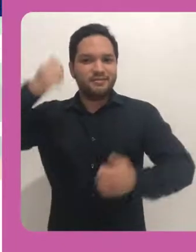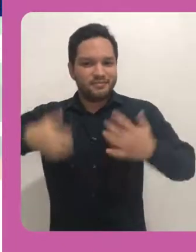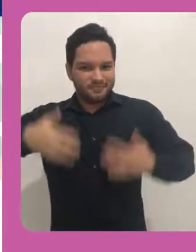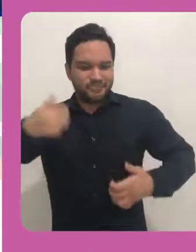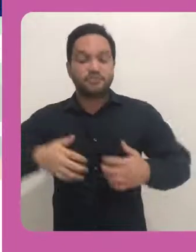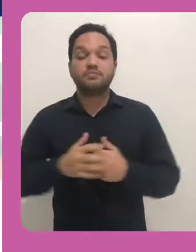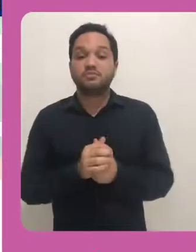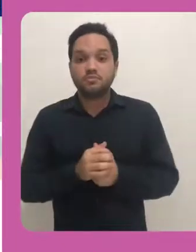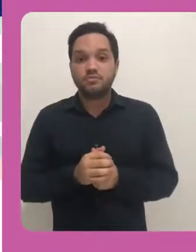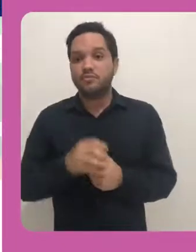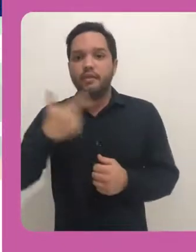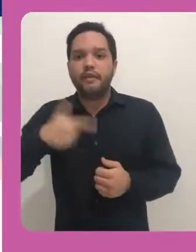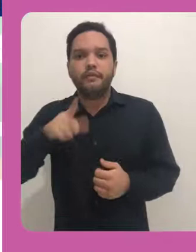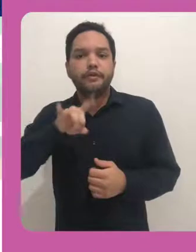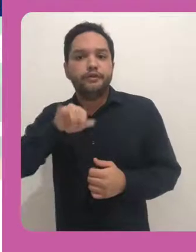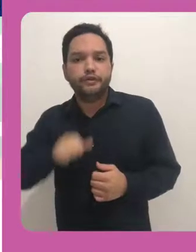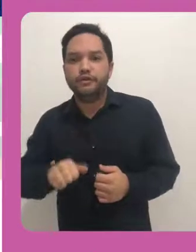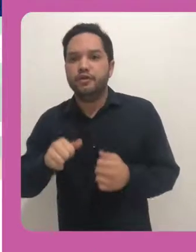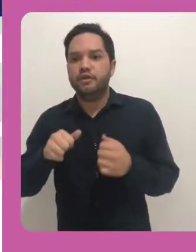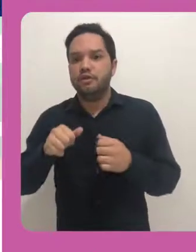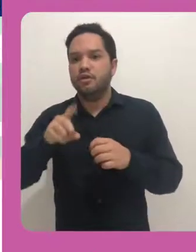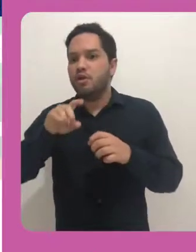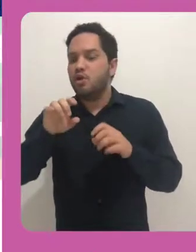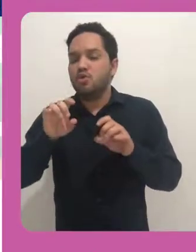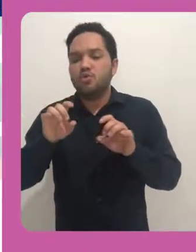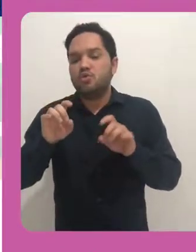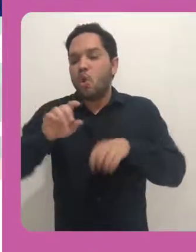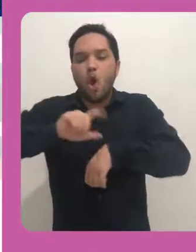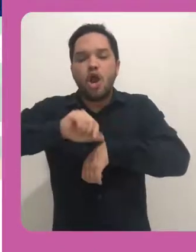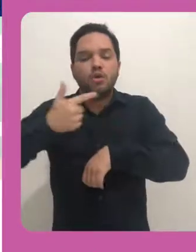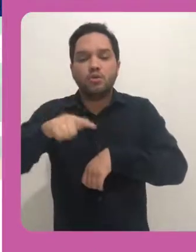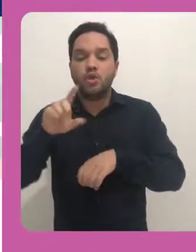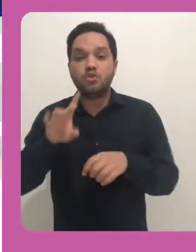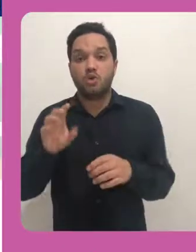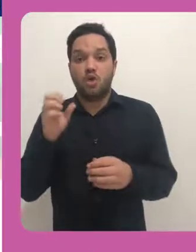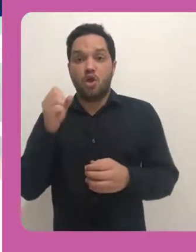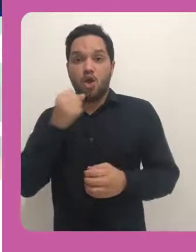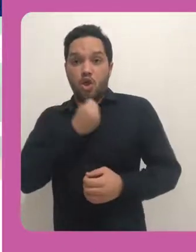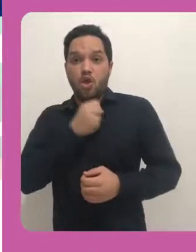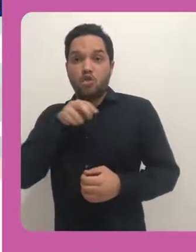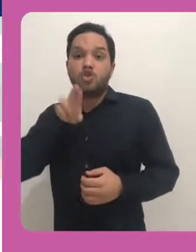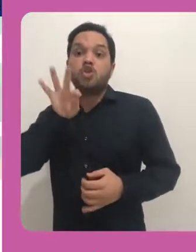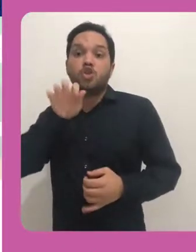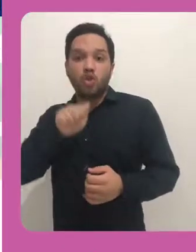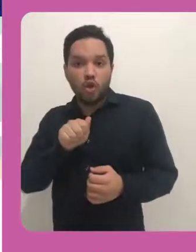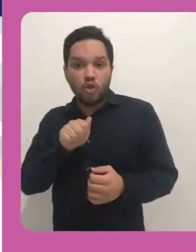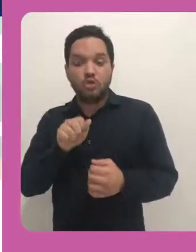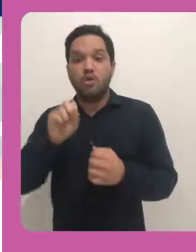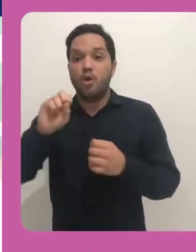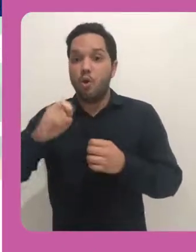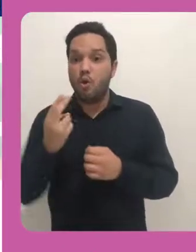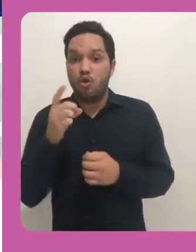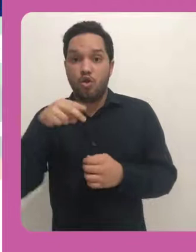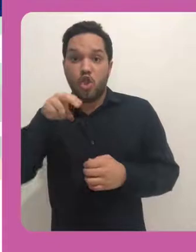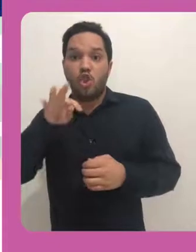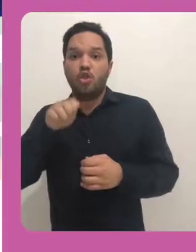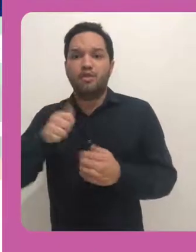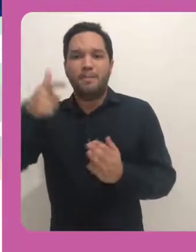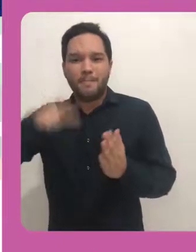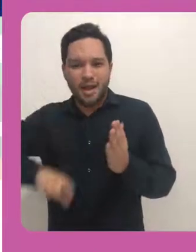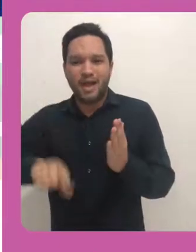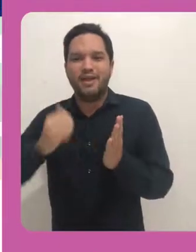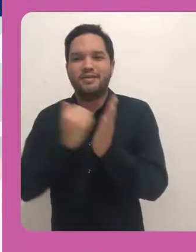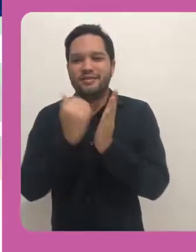tem uma data, um horário definido, é apenas uma nota que você vai lançar, pode ser uma nota extra